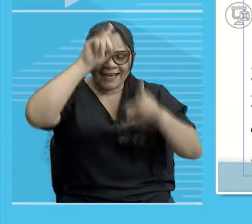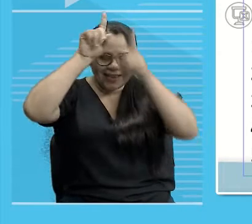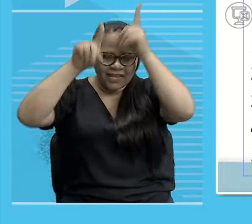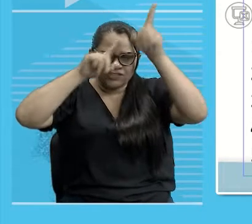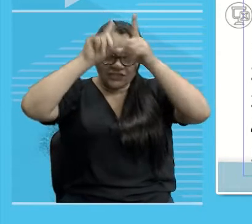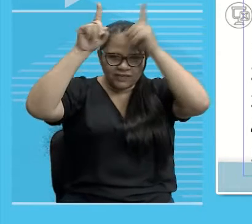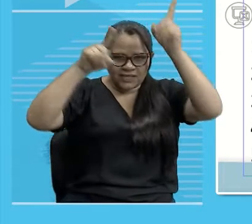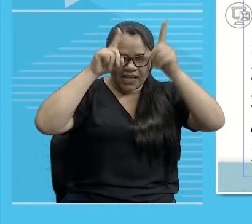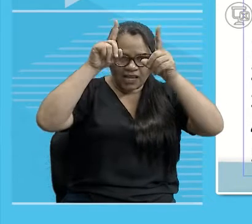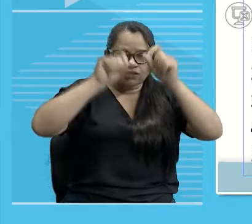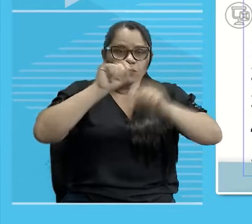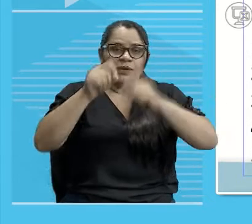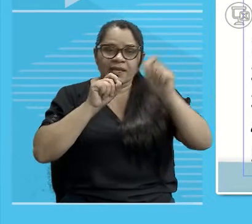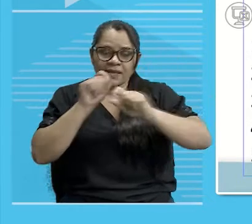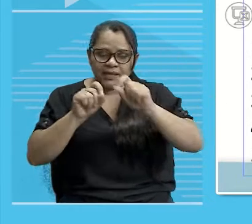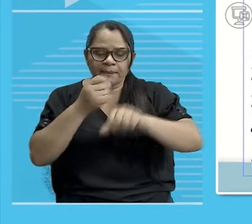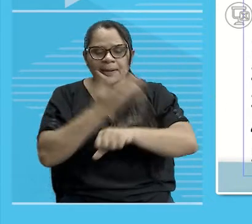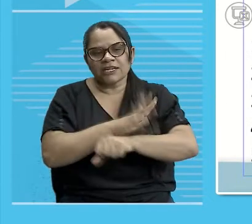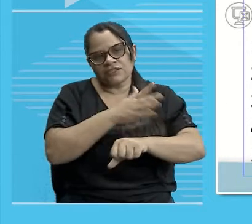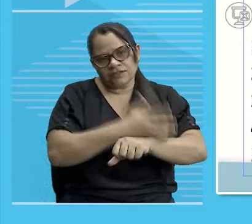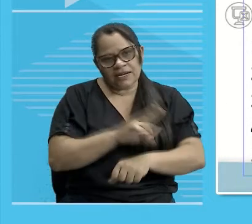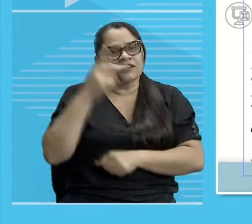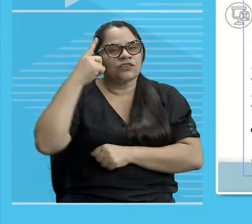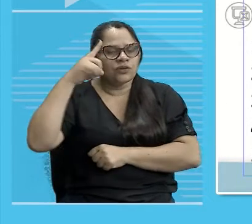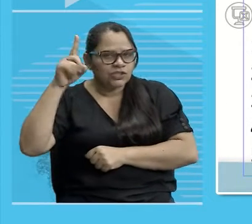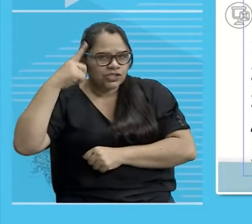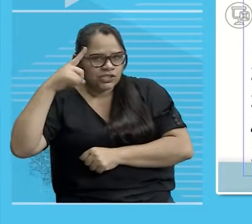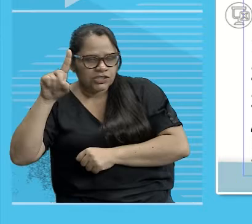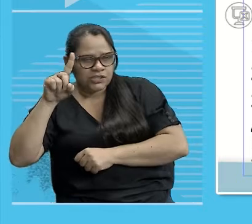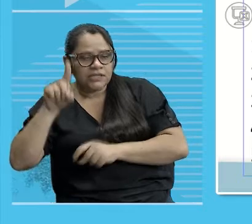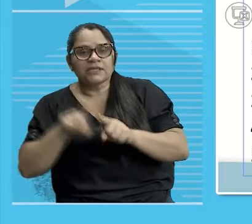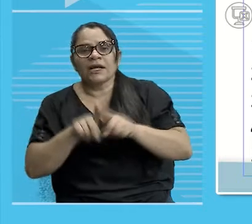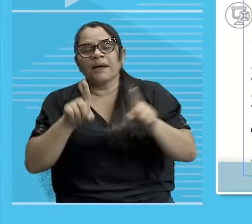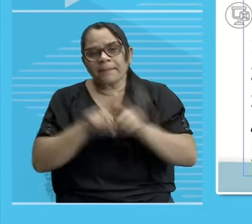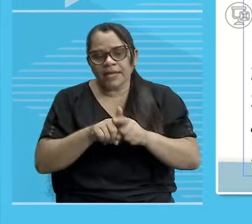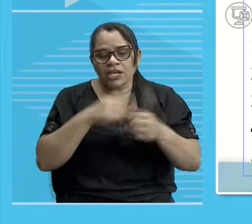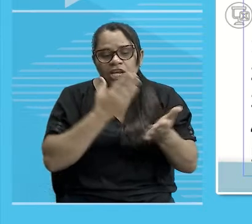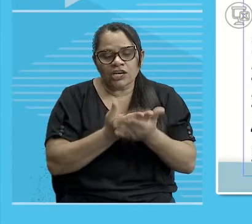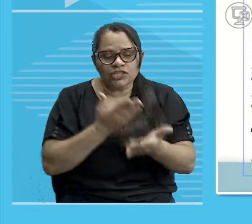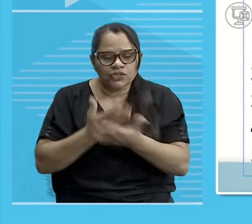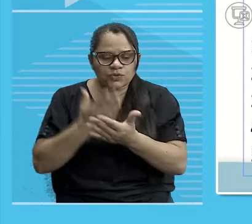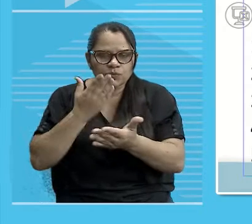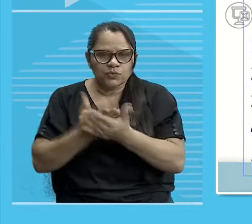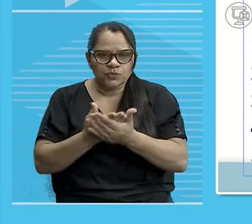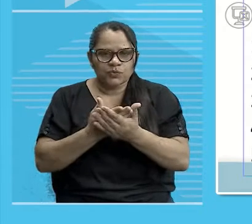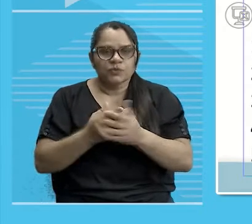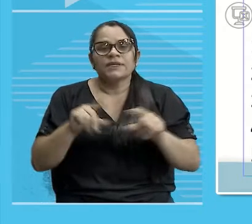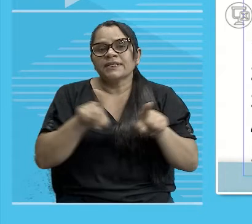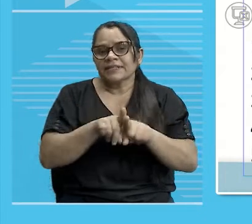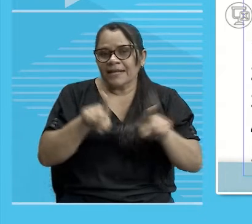praticidade rotina grau de desafio e também